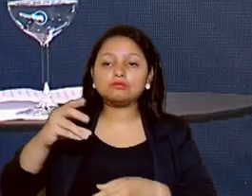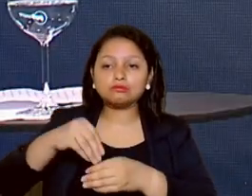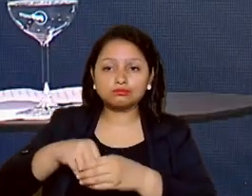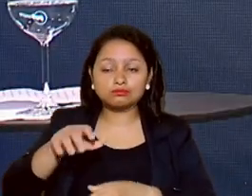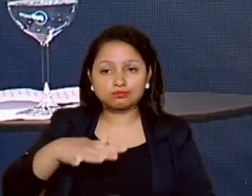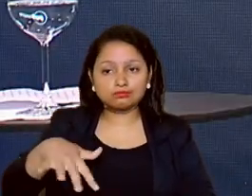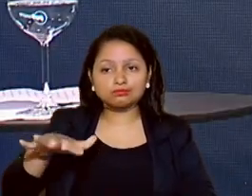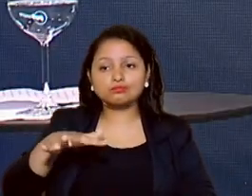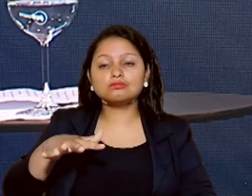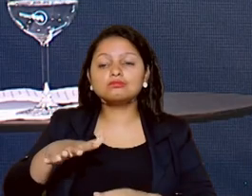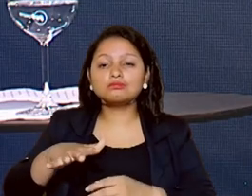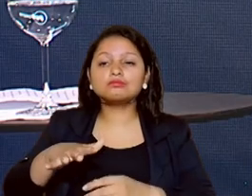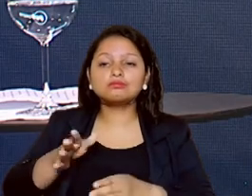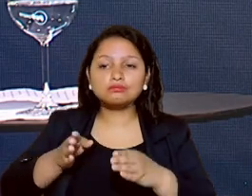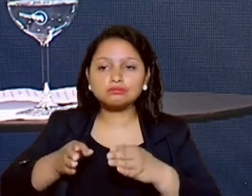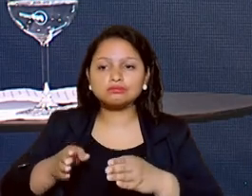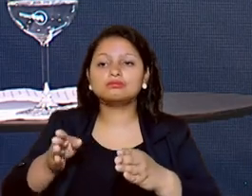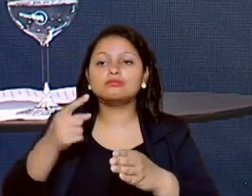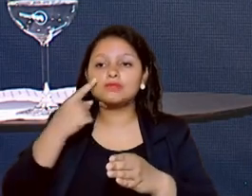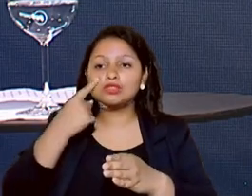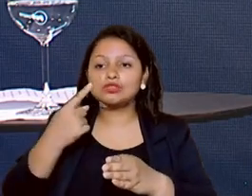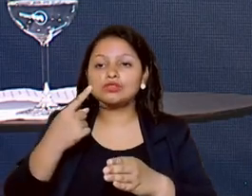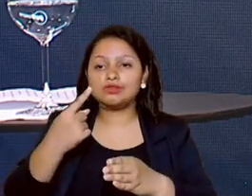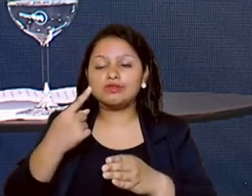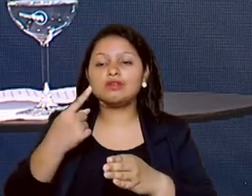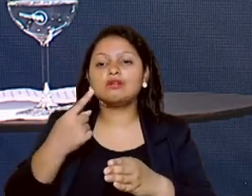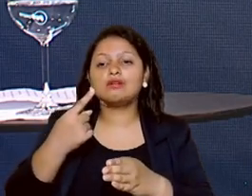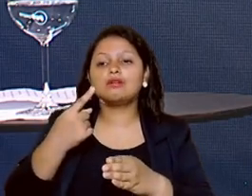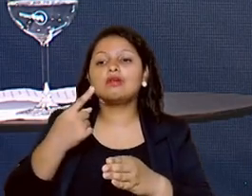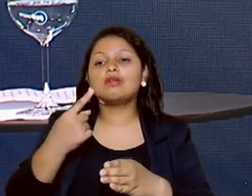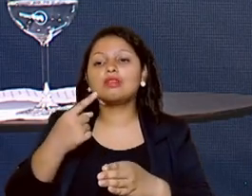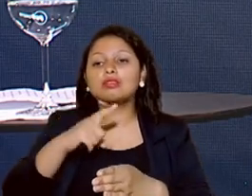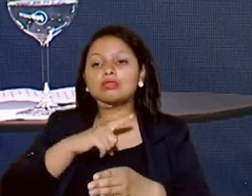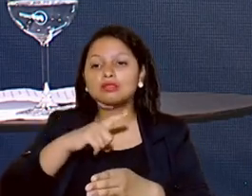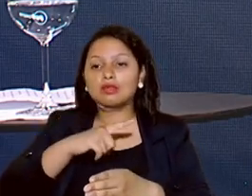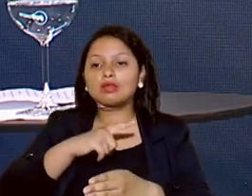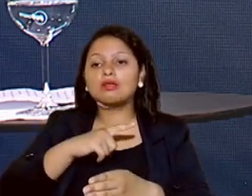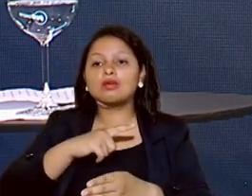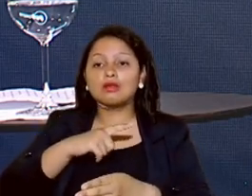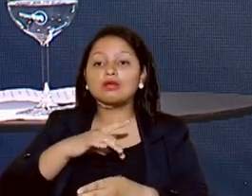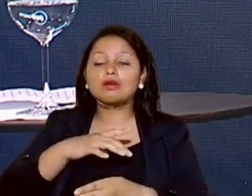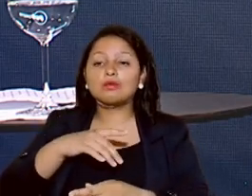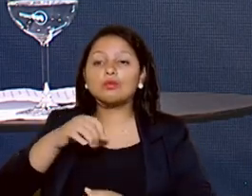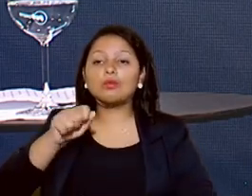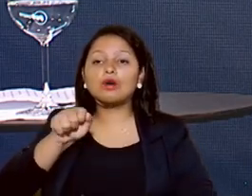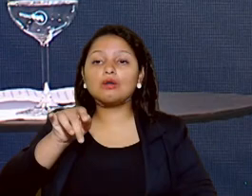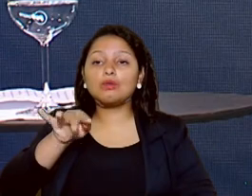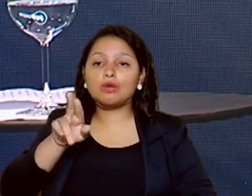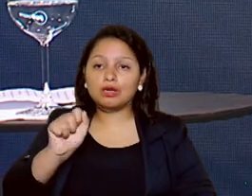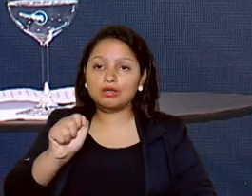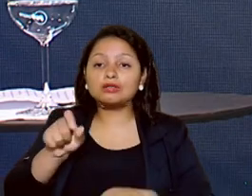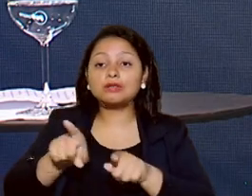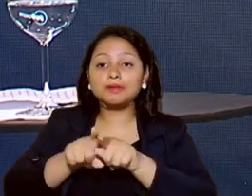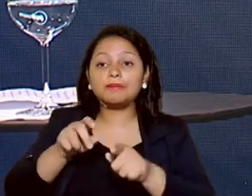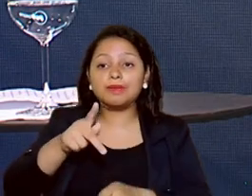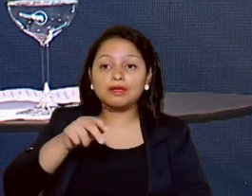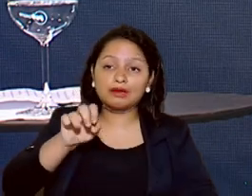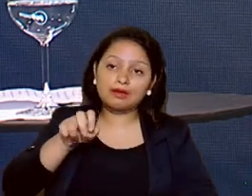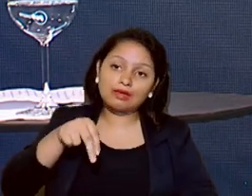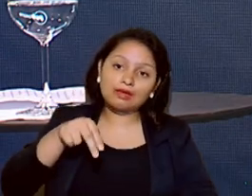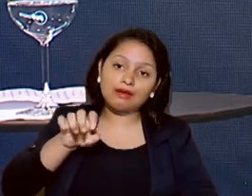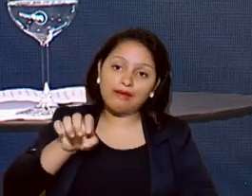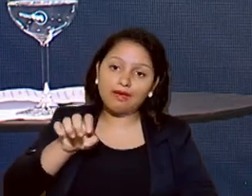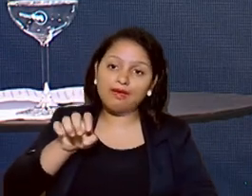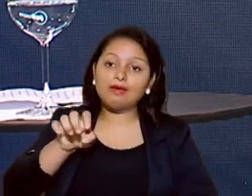e onde você tá integrado com âncora e também com o PME A partir dessa relação com Âncora você precisa entender